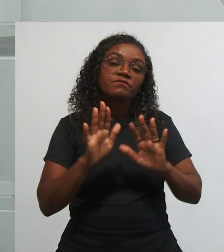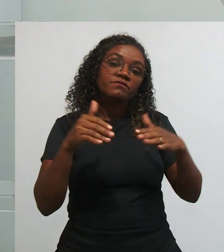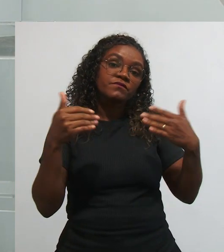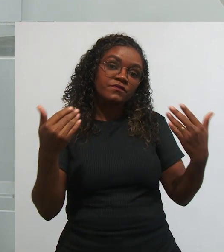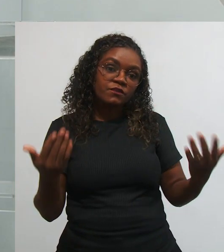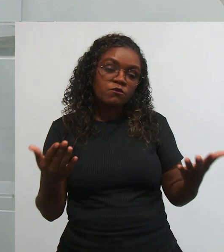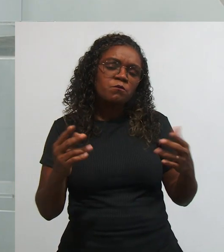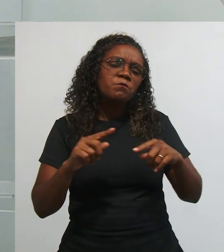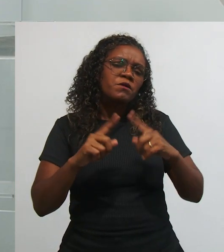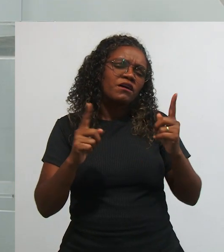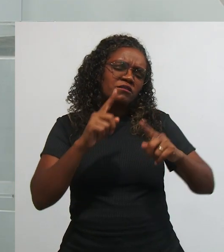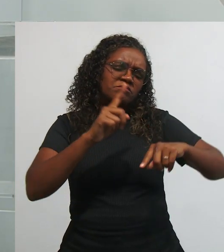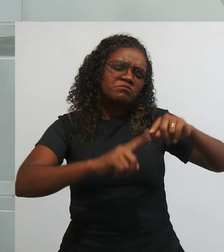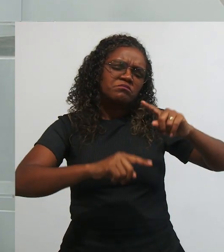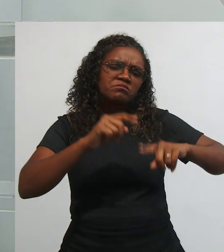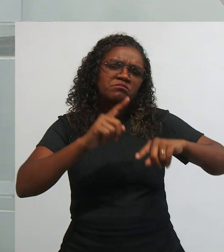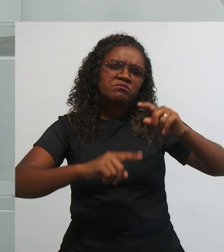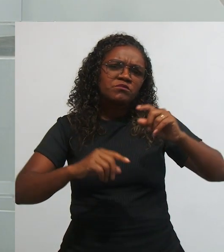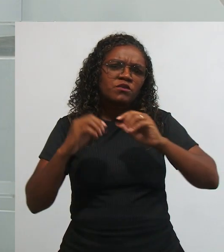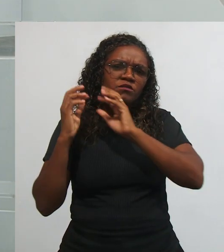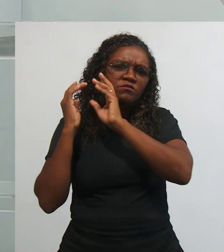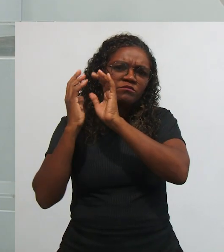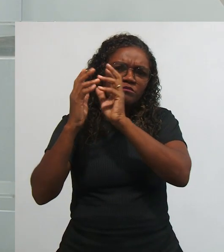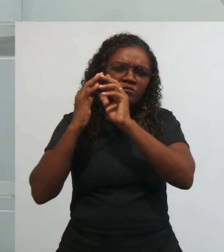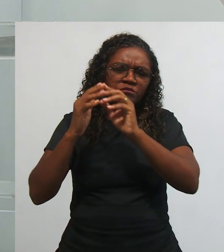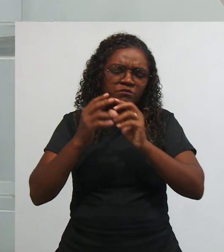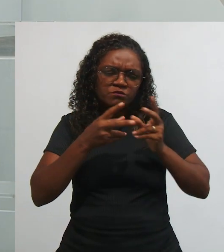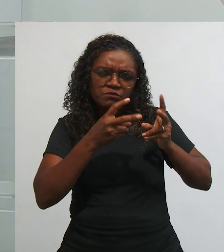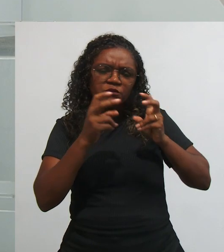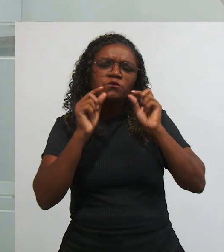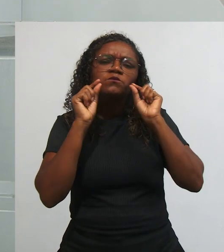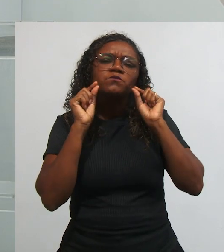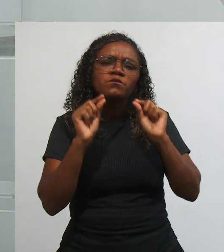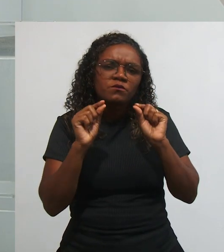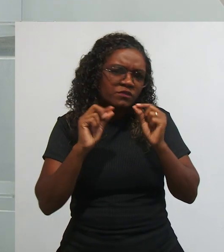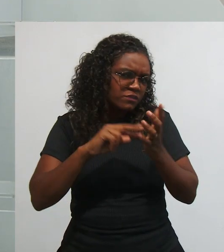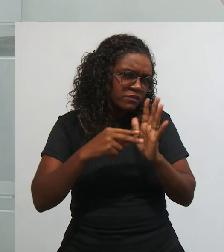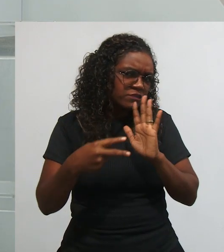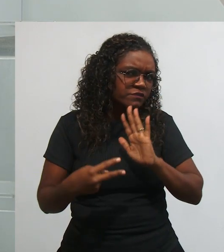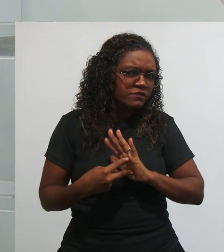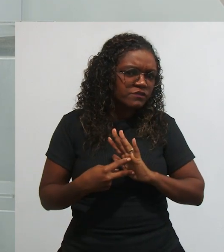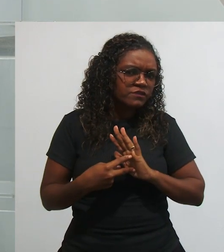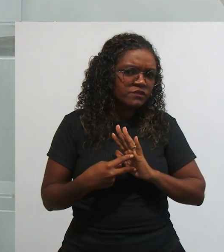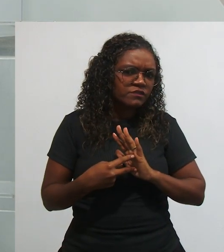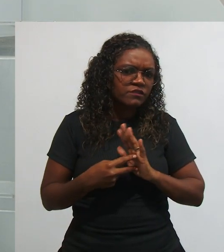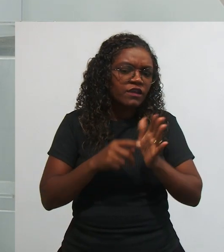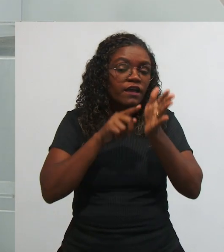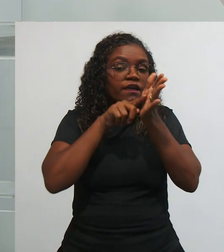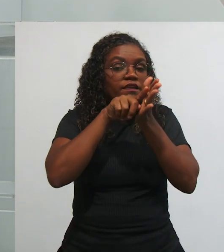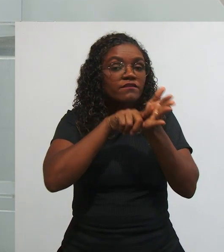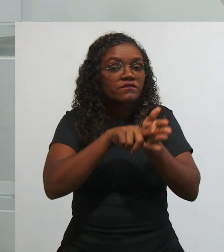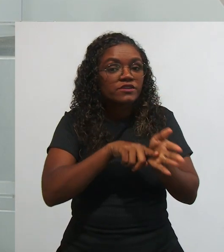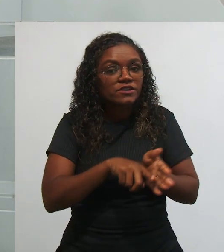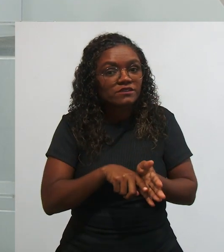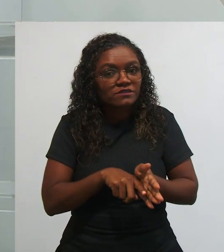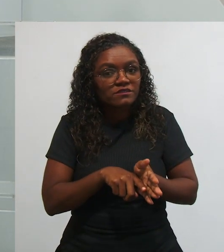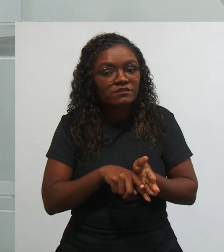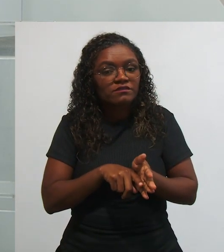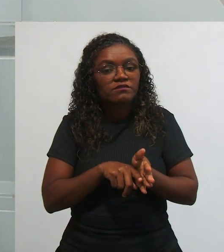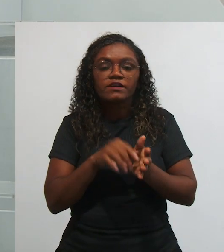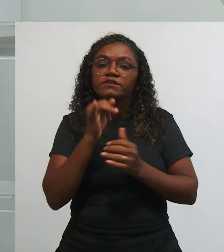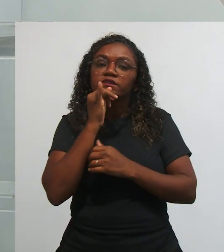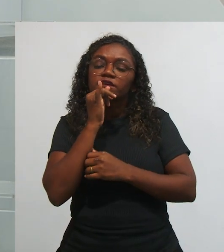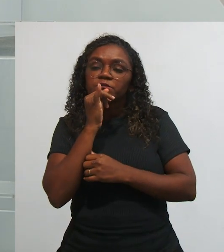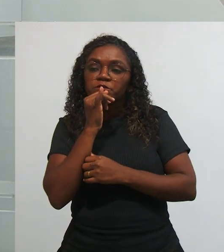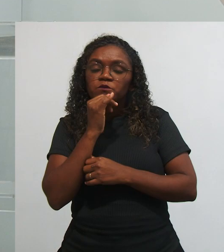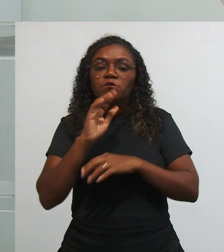Então, o que é esse objeto cognoscível? Esse objeto cognoscível é o quê? Sobre o que você está investigando? O que você